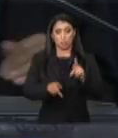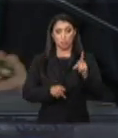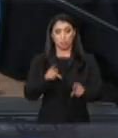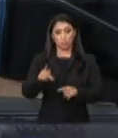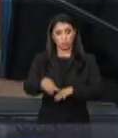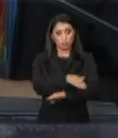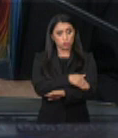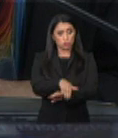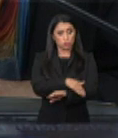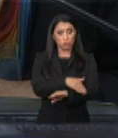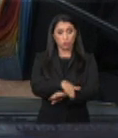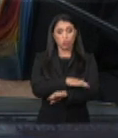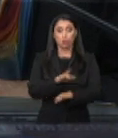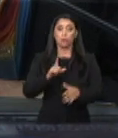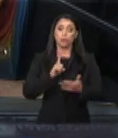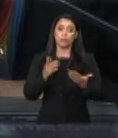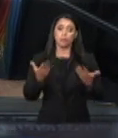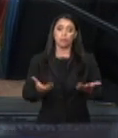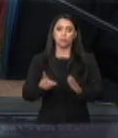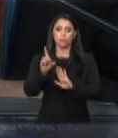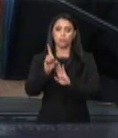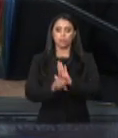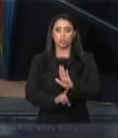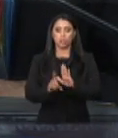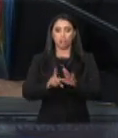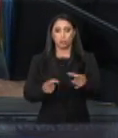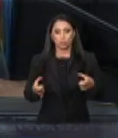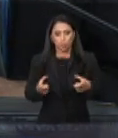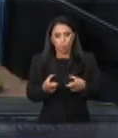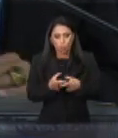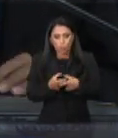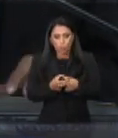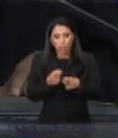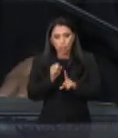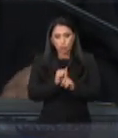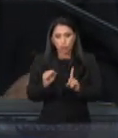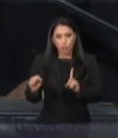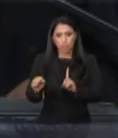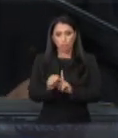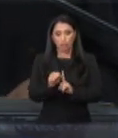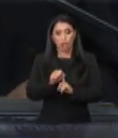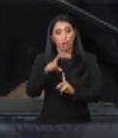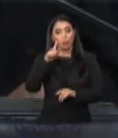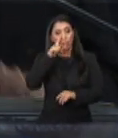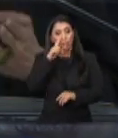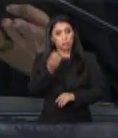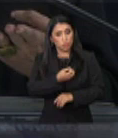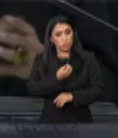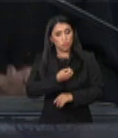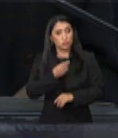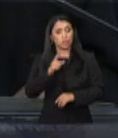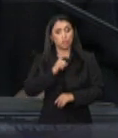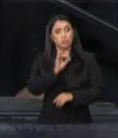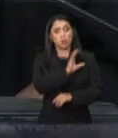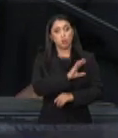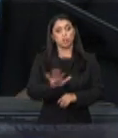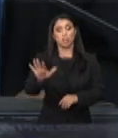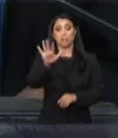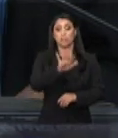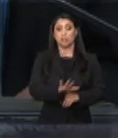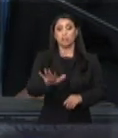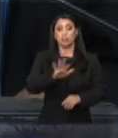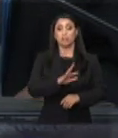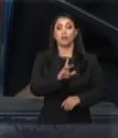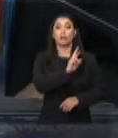deste departamento de proteção de direitos de minorias sociais e população de risco temos uma Coordenação Geral